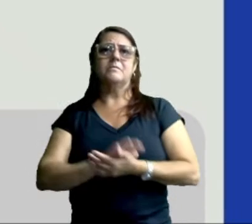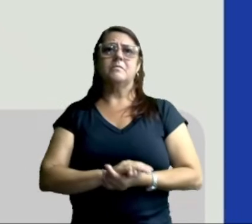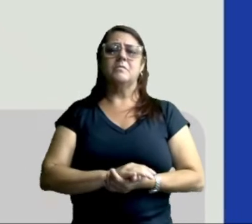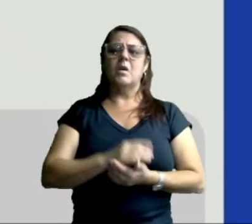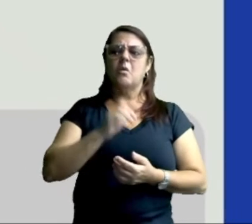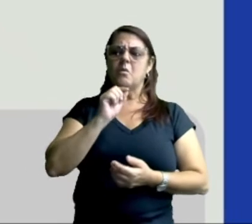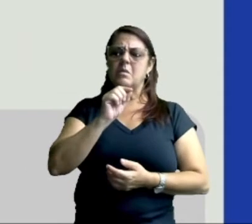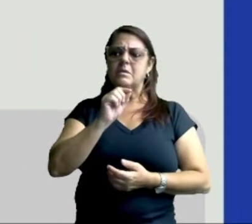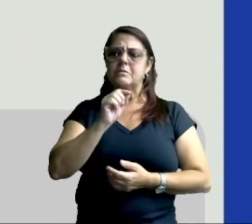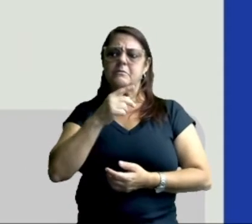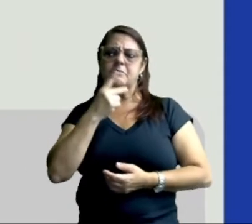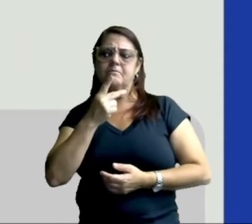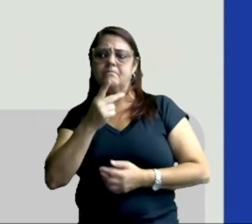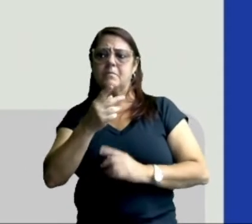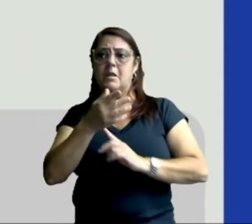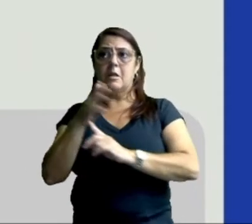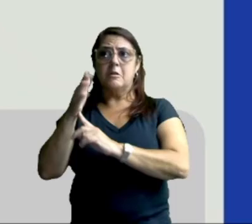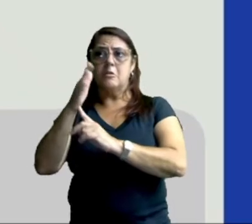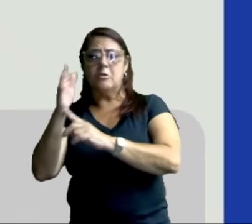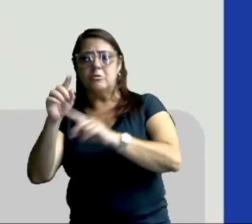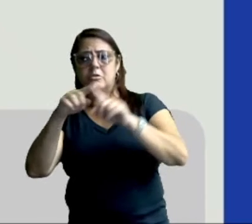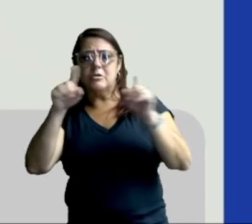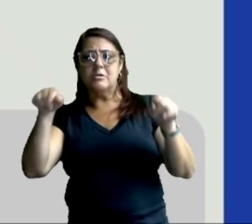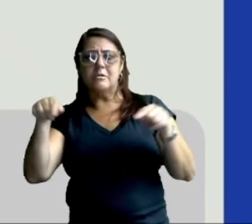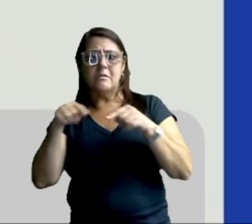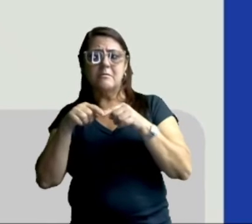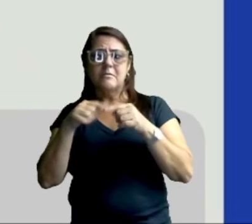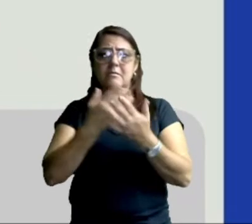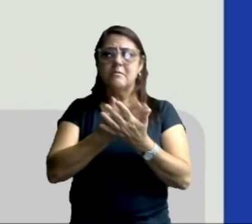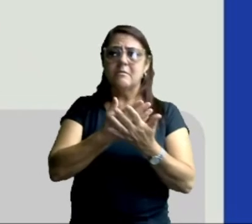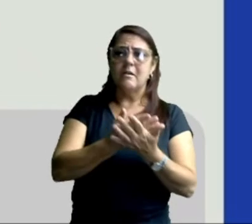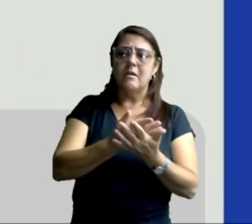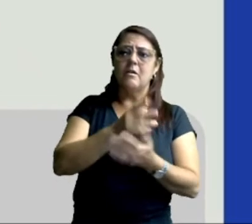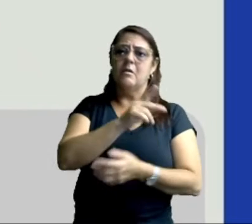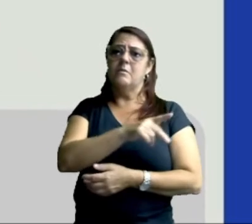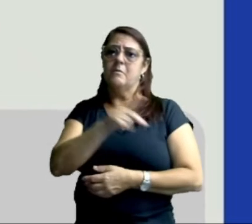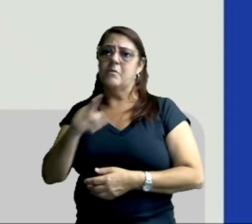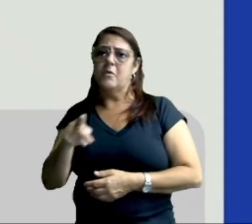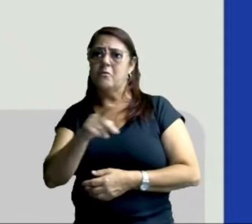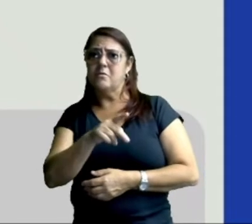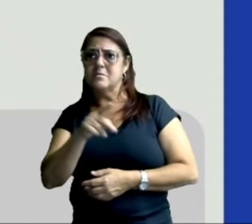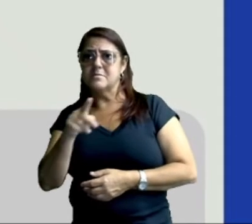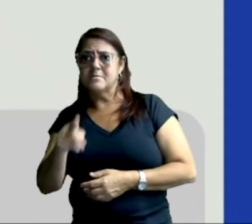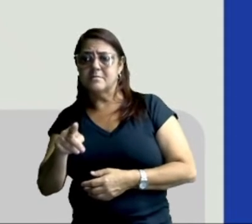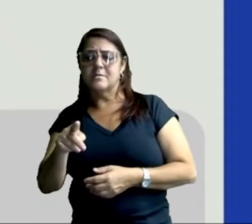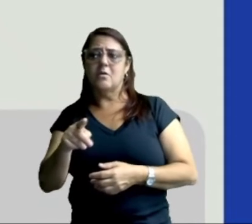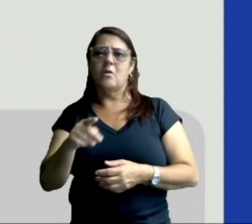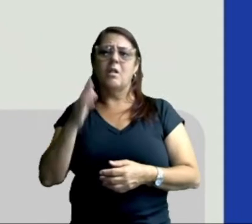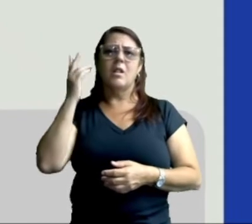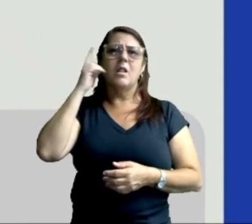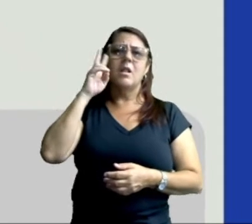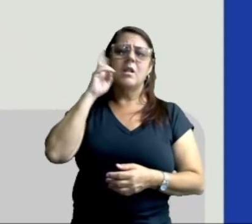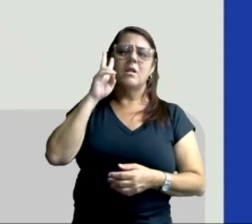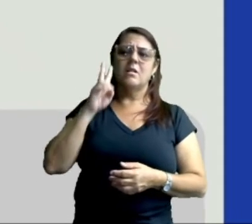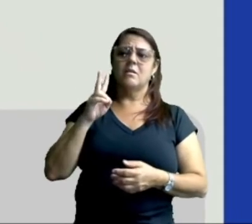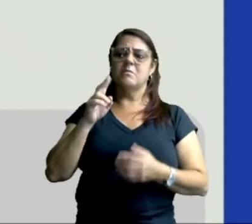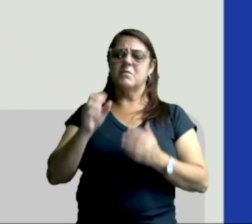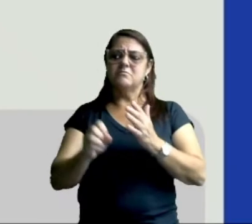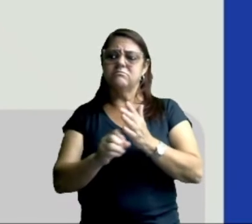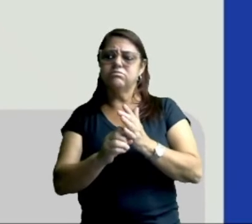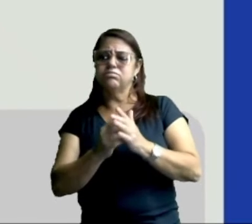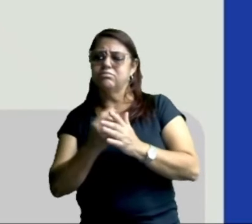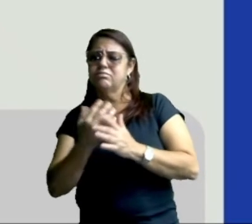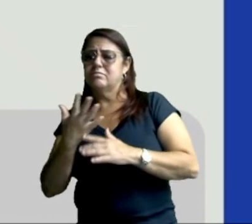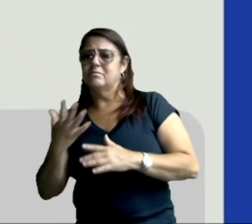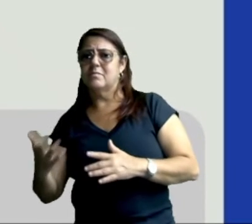em tecnologia, sala de aula, professor, a gente lembra, né, de fato, de vários equipamentos que